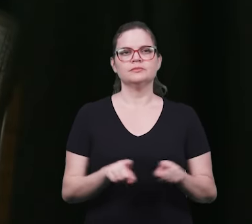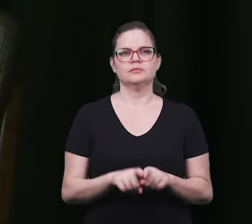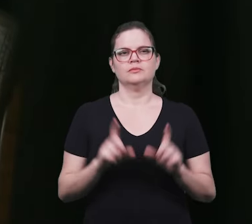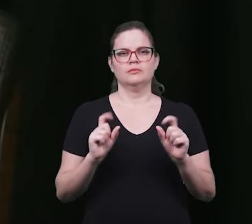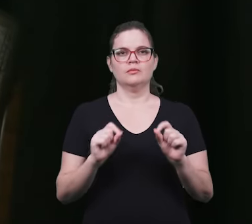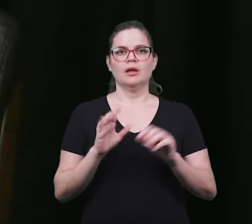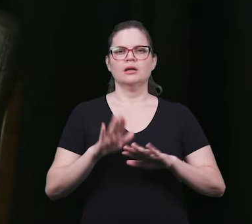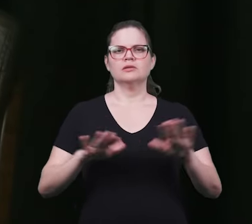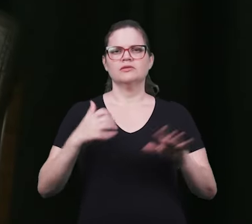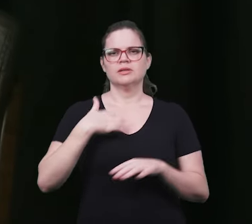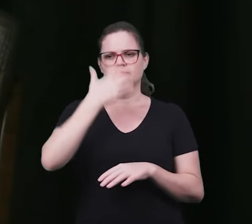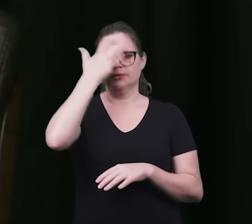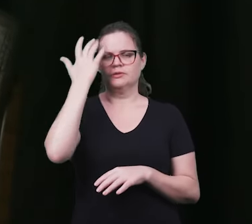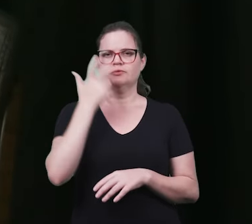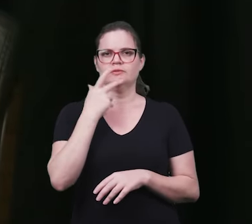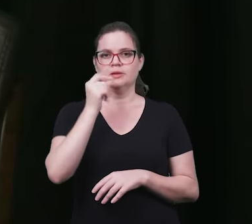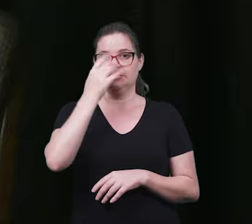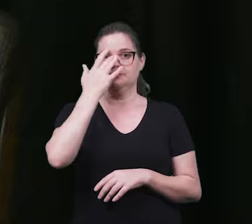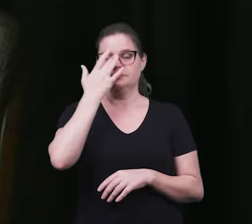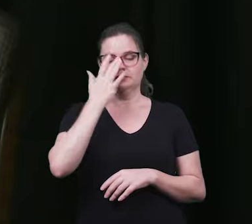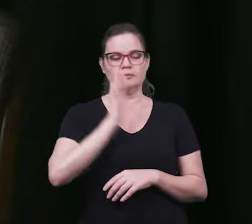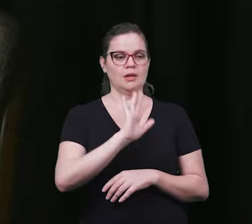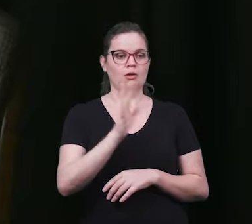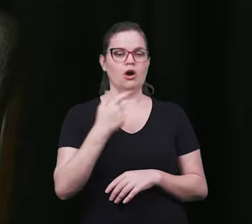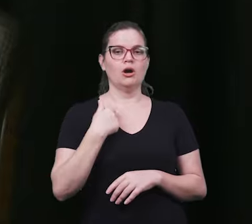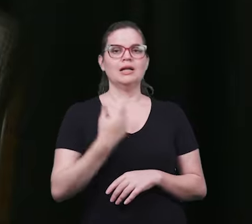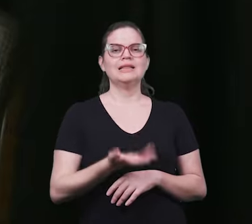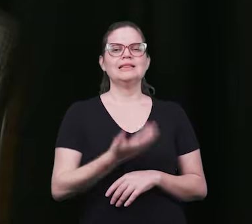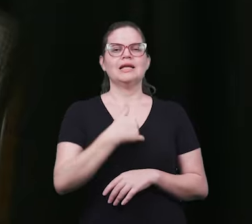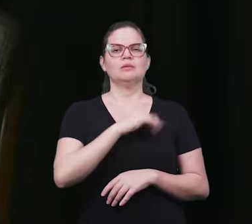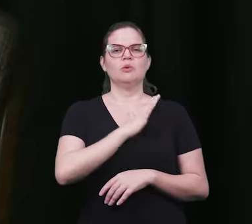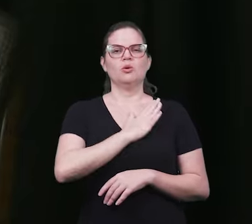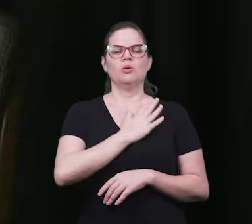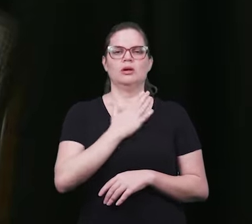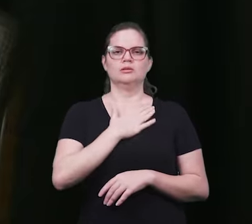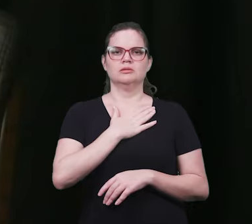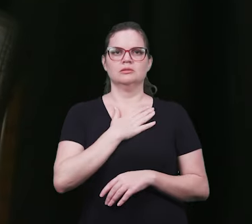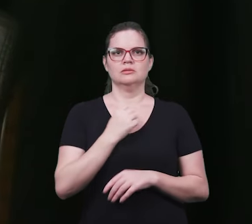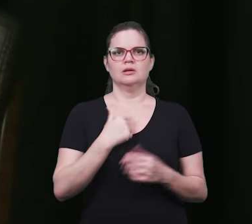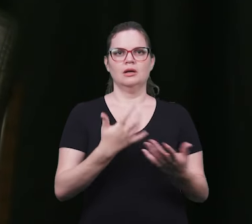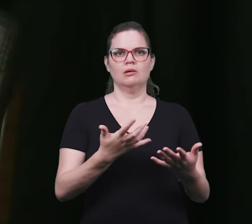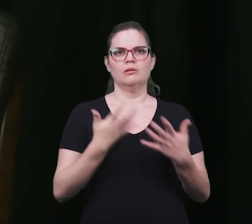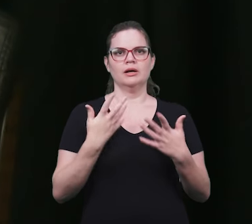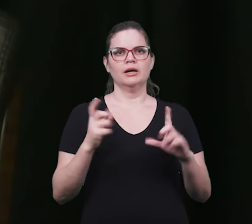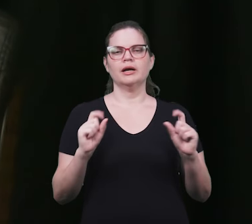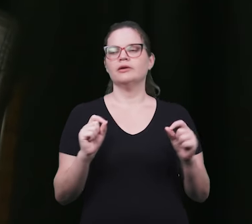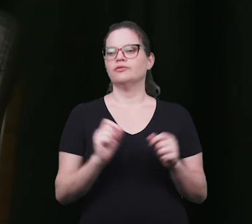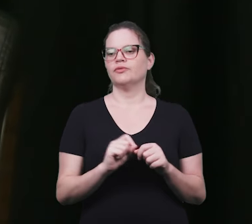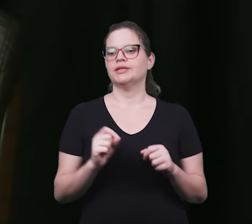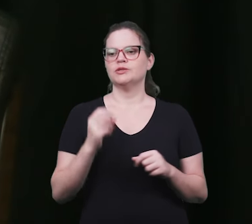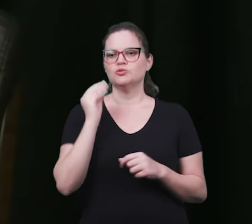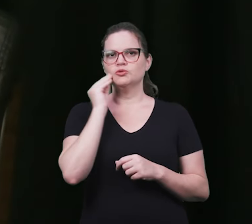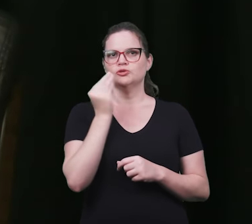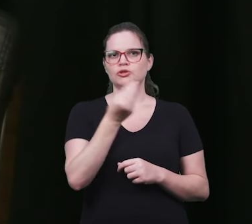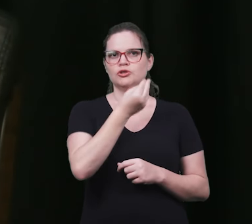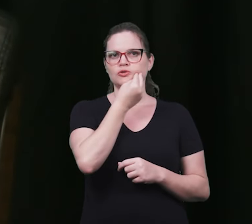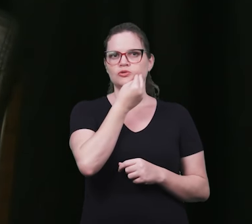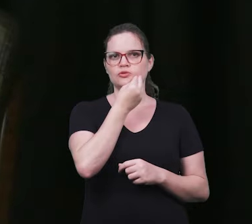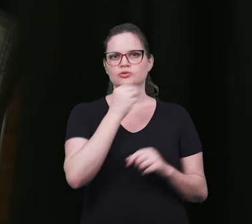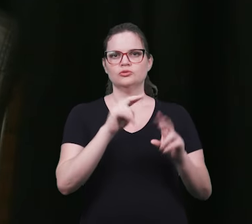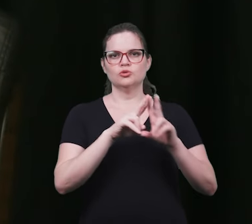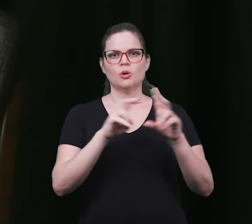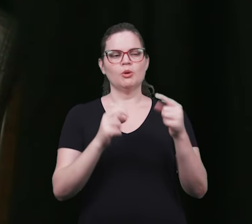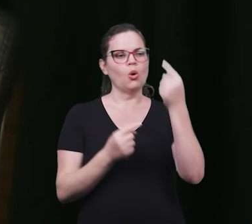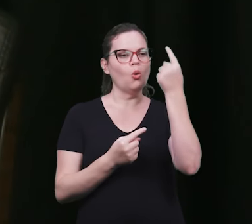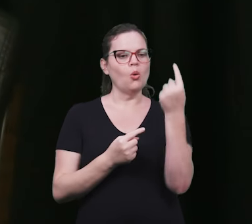às vezes a pessoa ela faz o seguinte, não, eu coloquei no meu coração fazer um jejum de